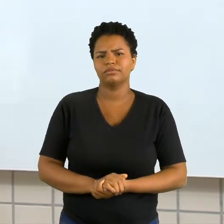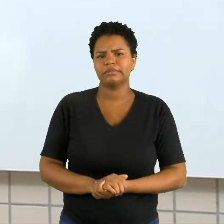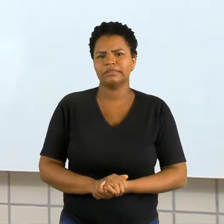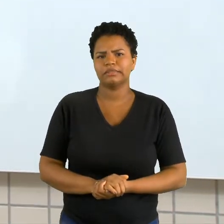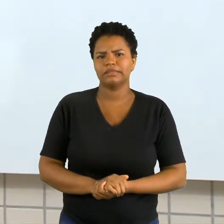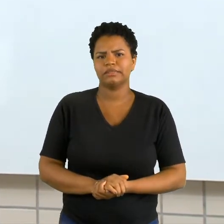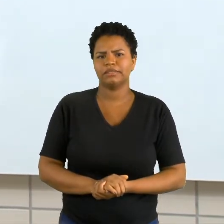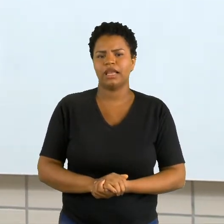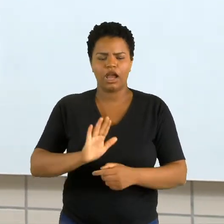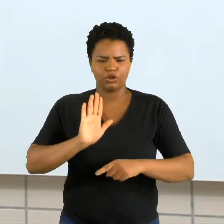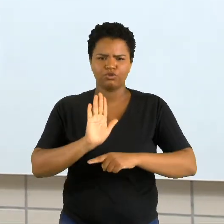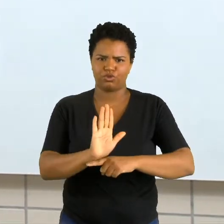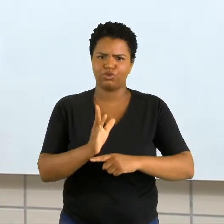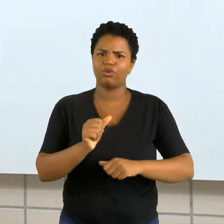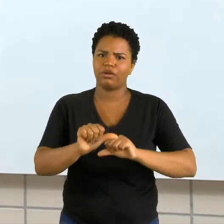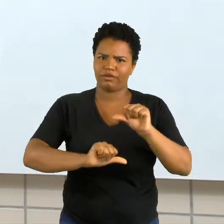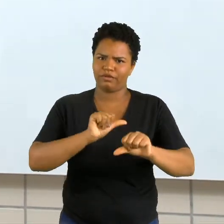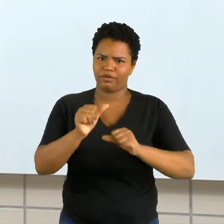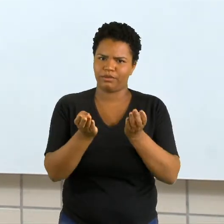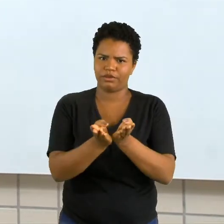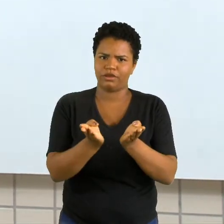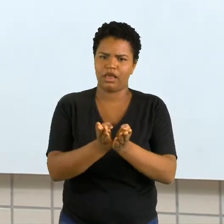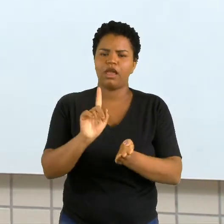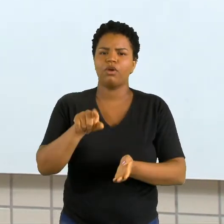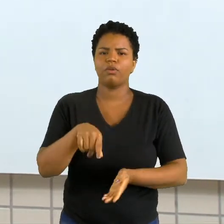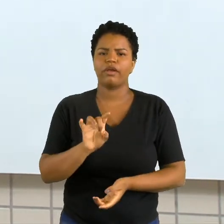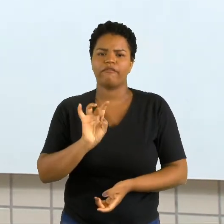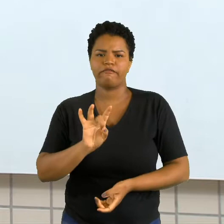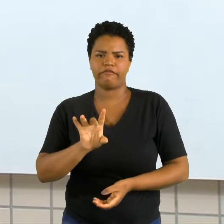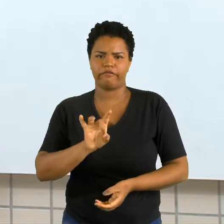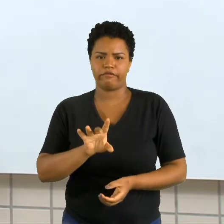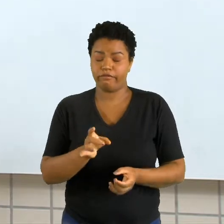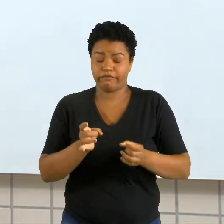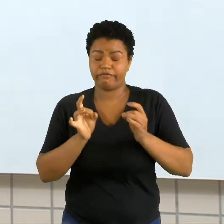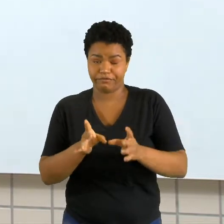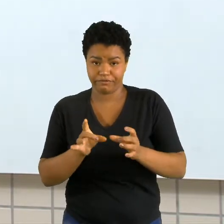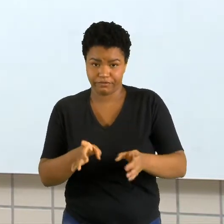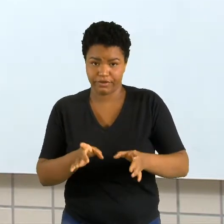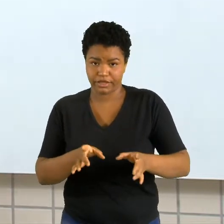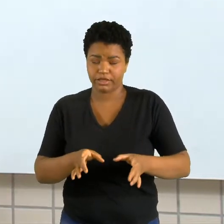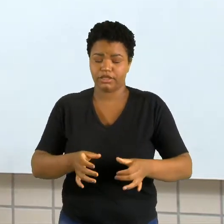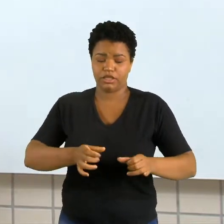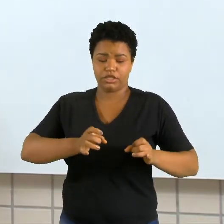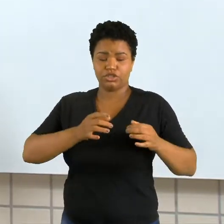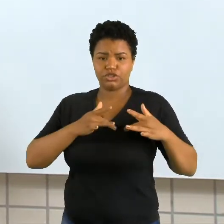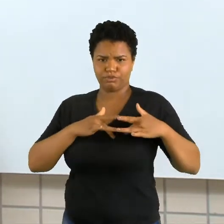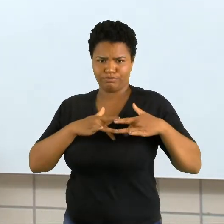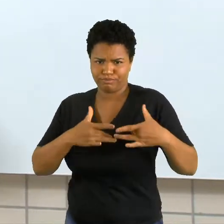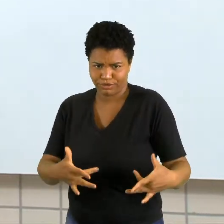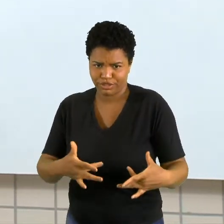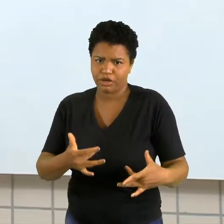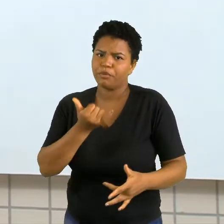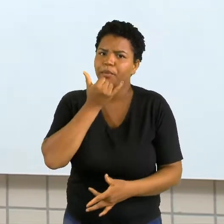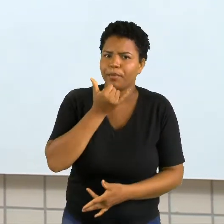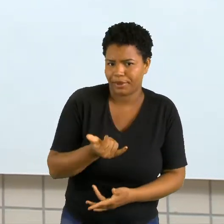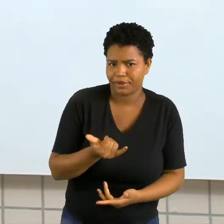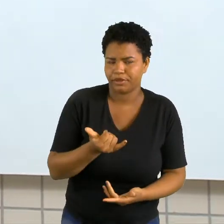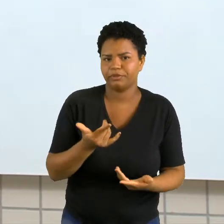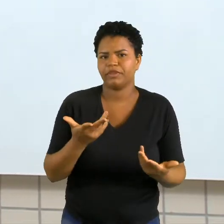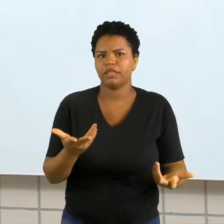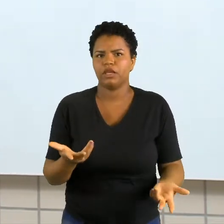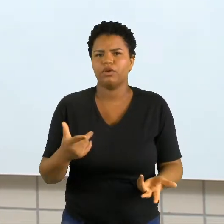Reforma Protestante foi a chamada venda de indulgência, tá? A venda de indulgência pode ser entendido por vocês de uma forma bem simples.